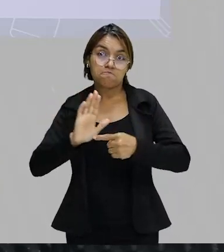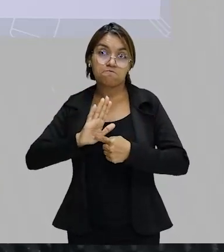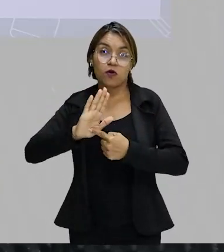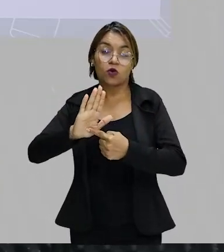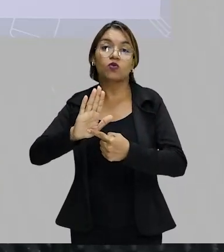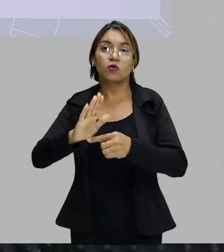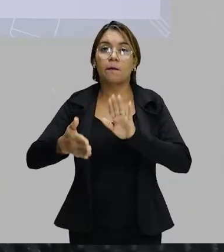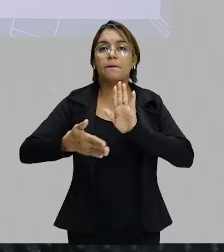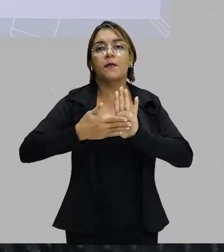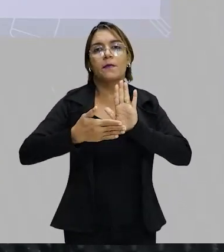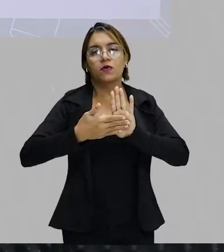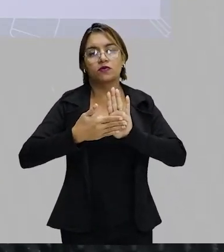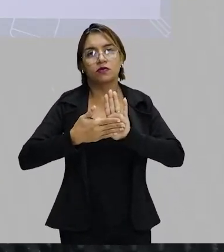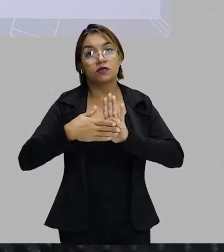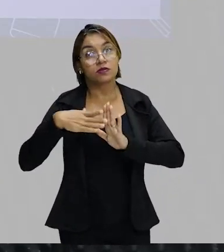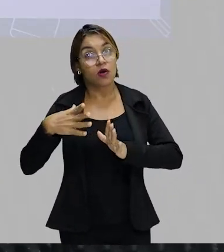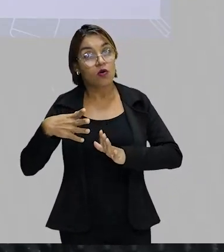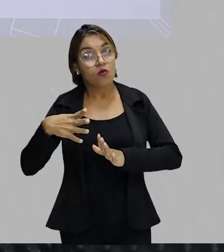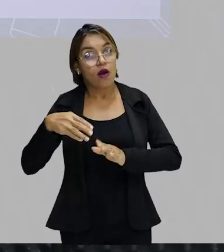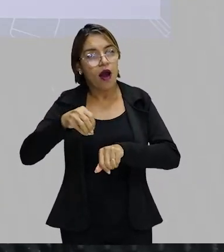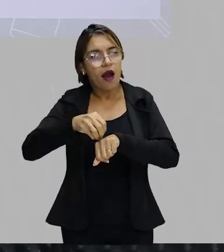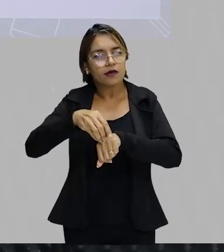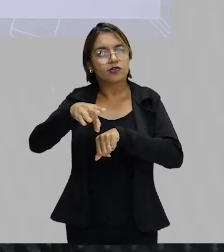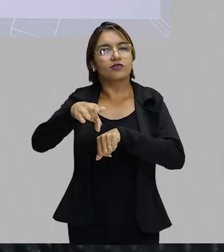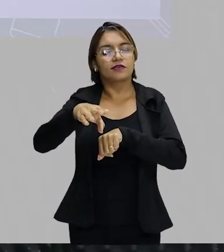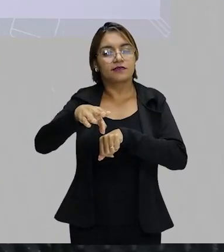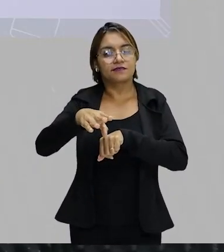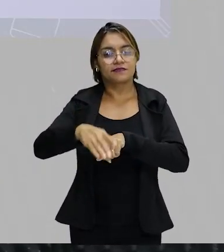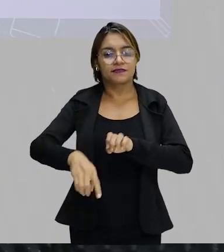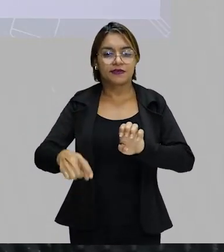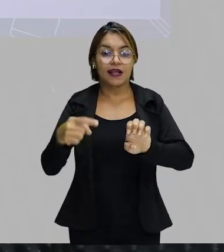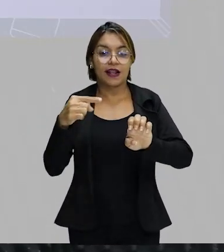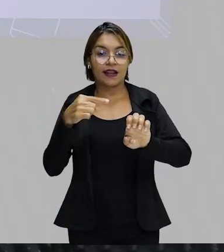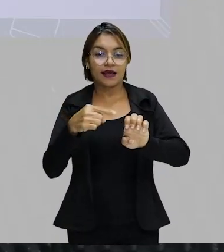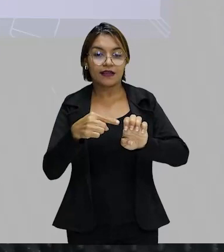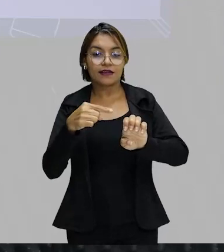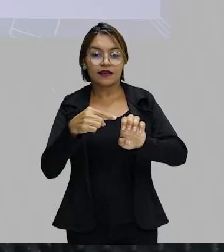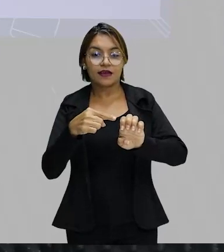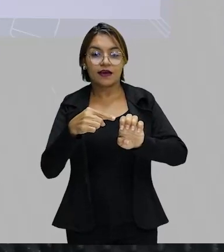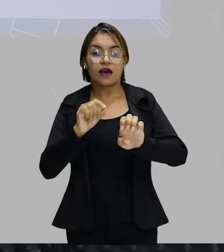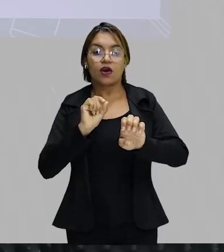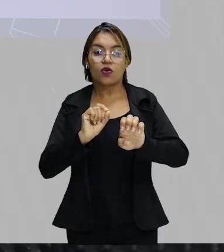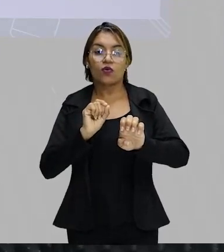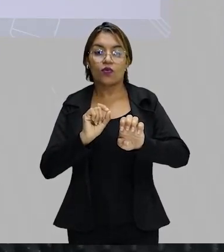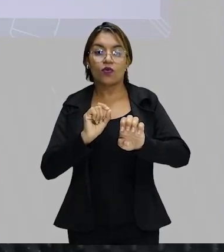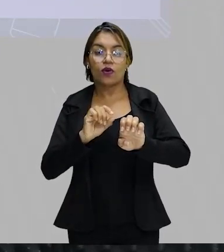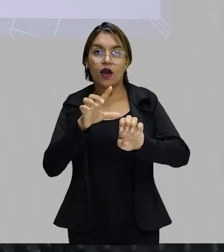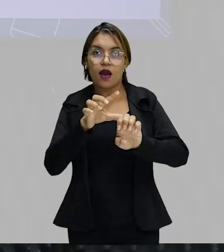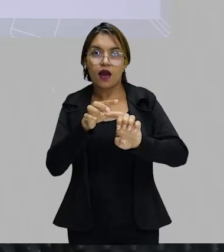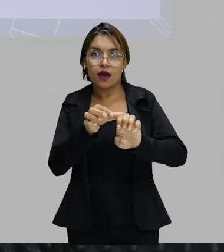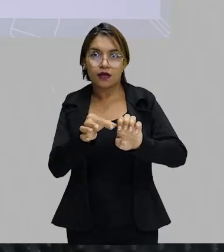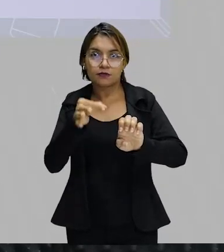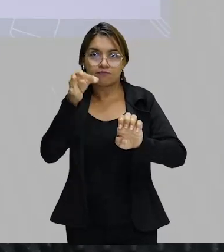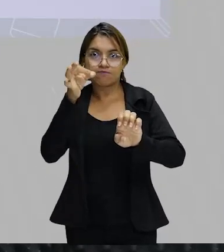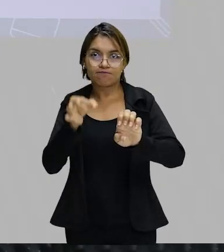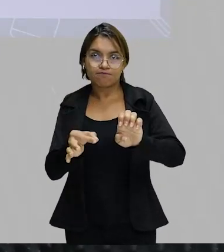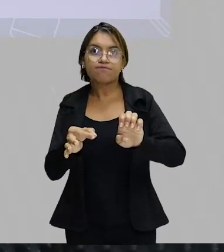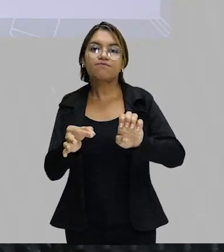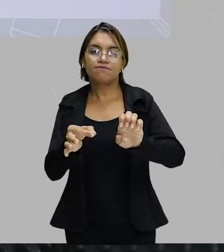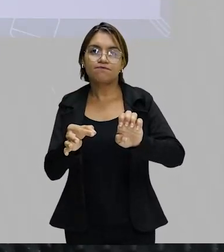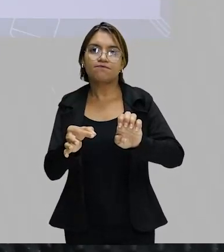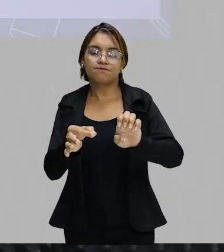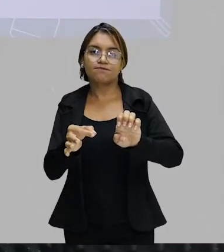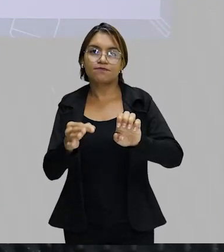ou proposições. Então, pegue aí para você. Letra E, assinale a letra E como